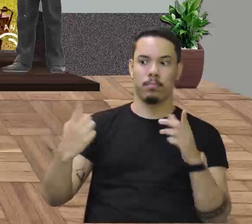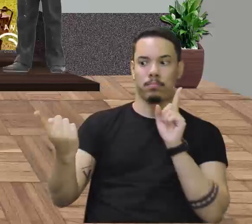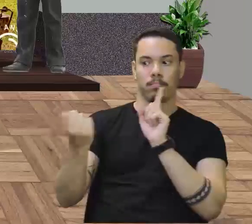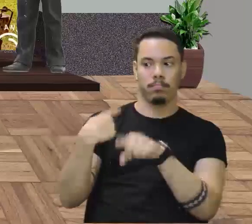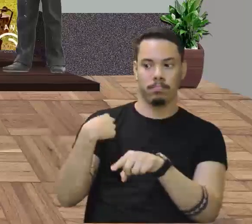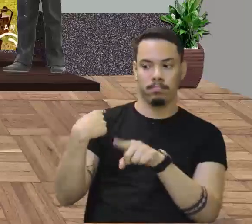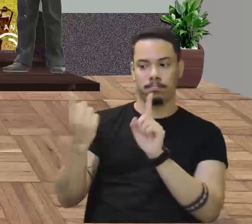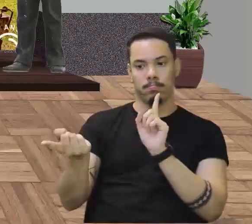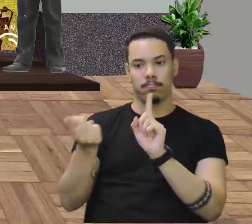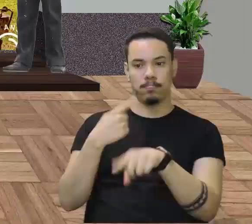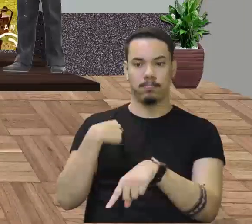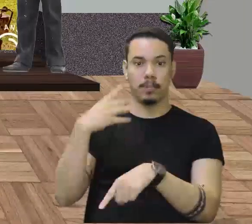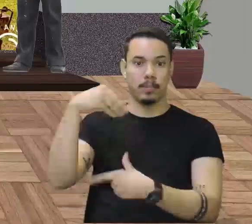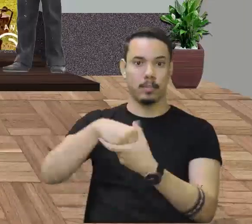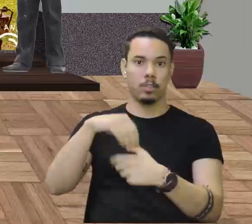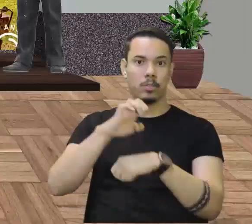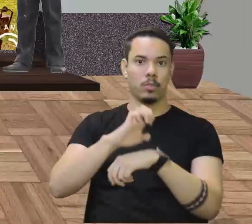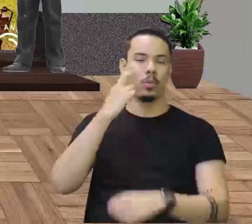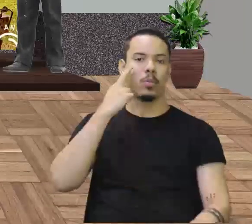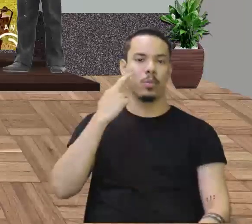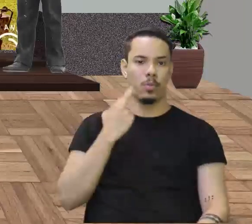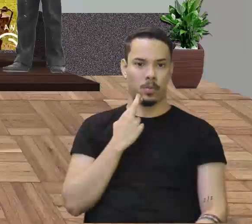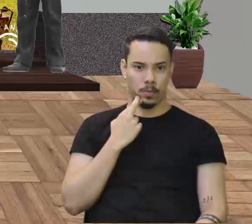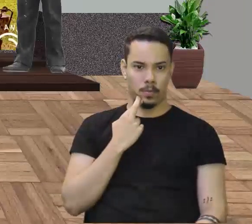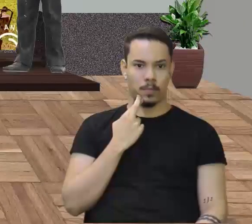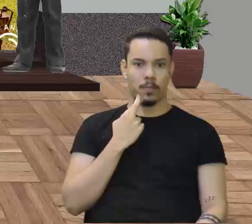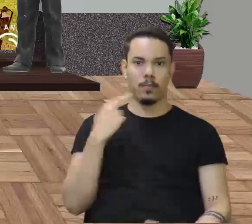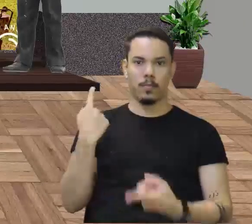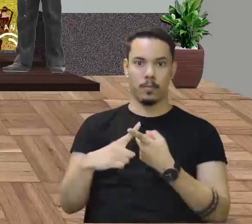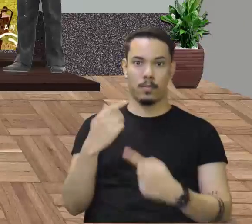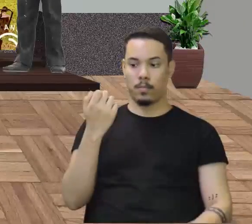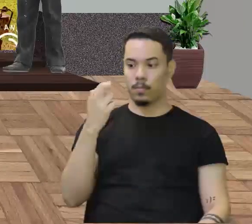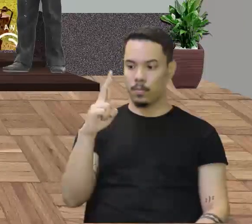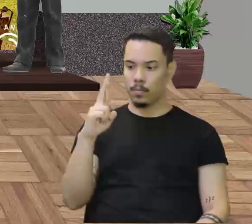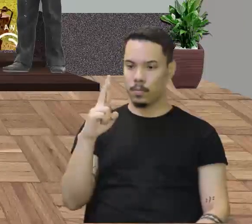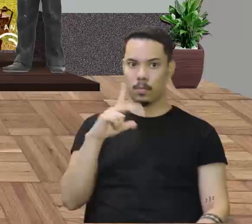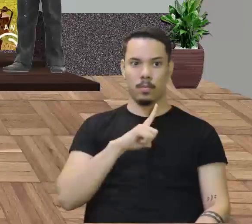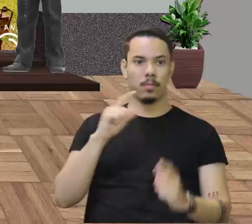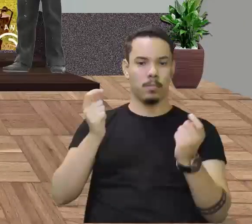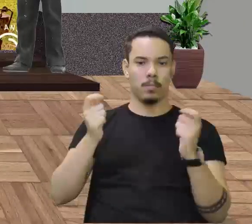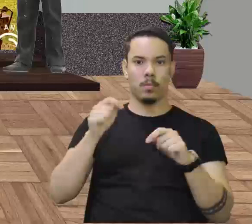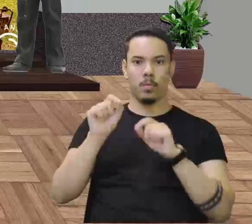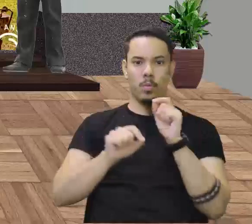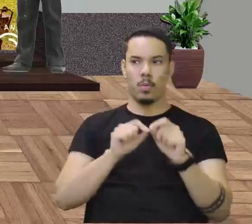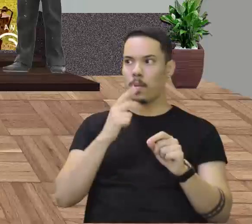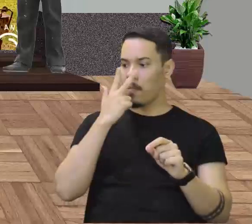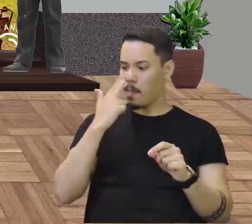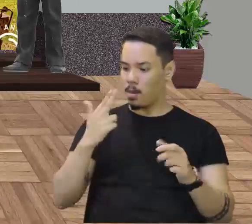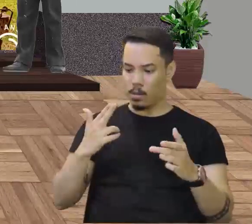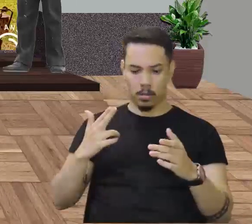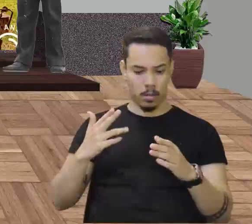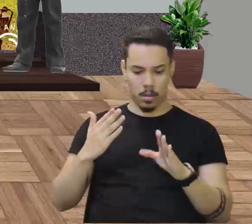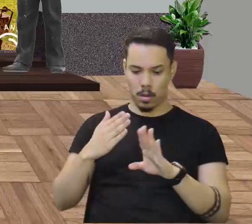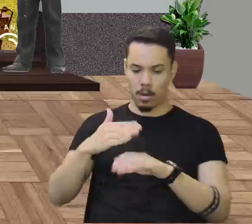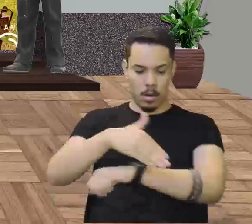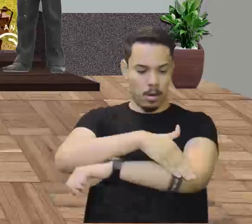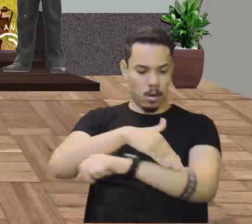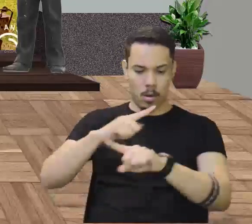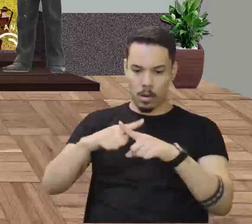vir dentro do estado de Rondônia. Essa BR que ela corta ao meio todo o